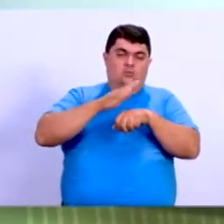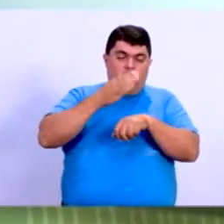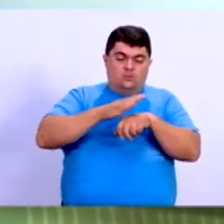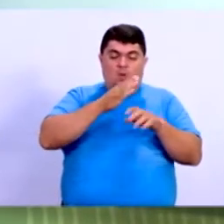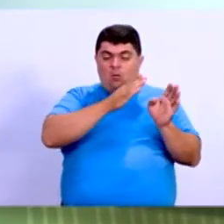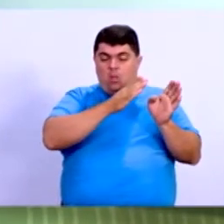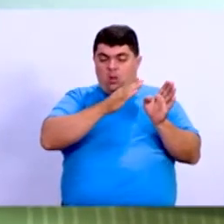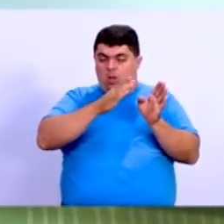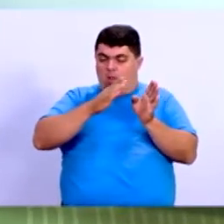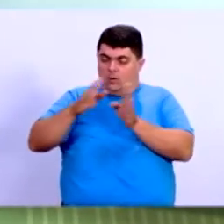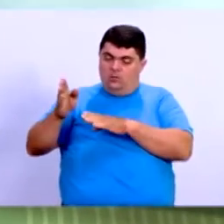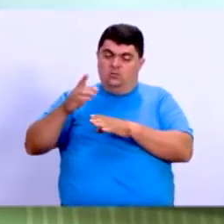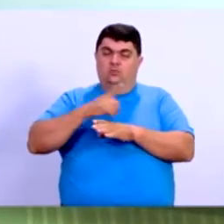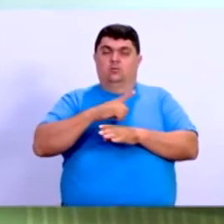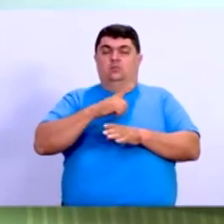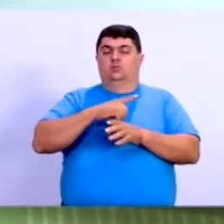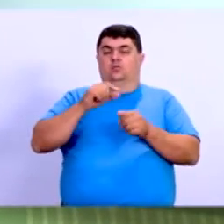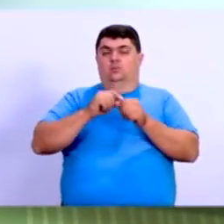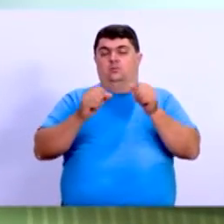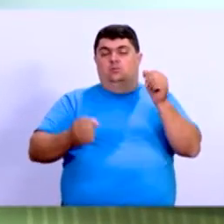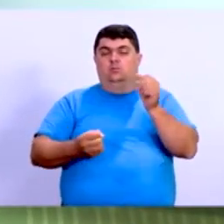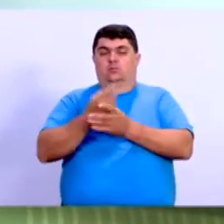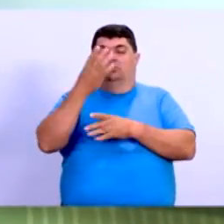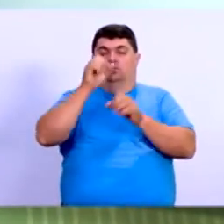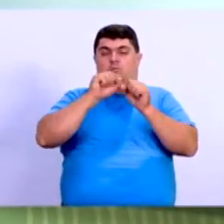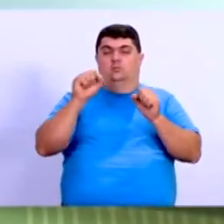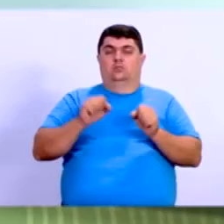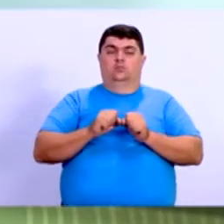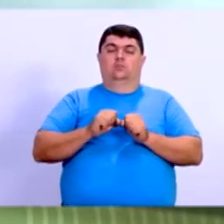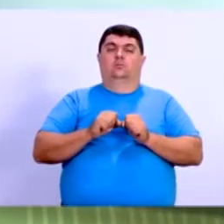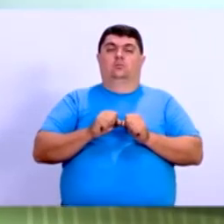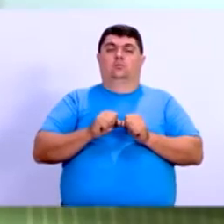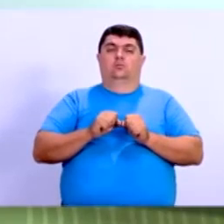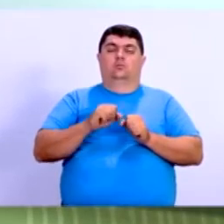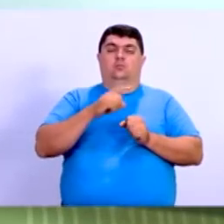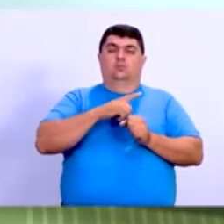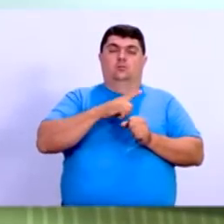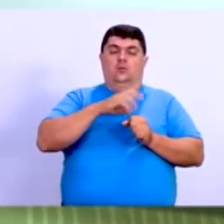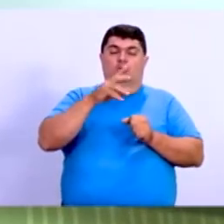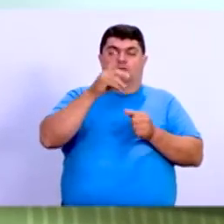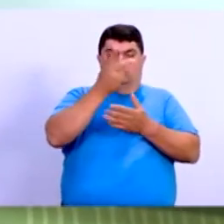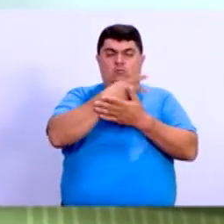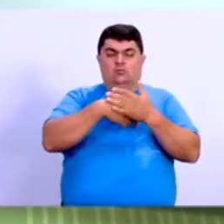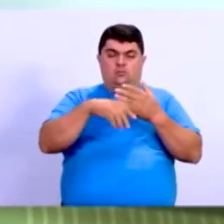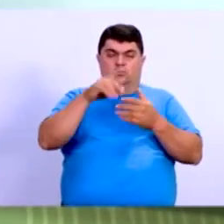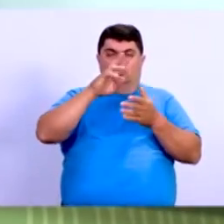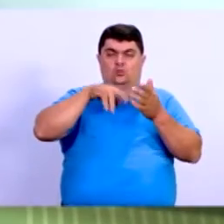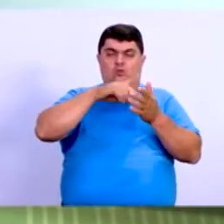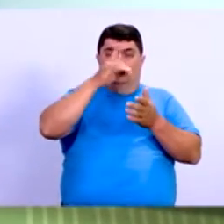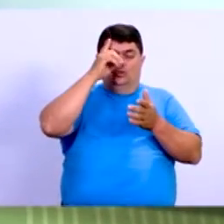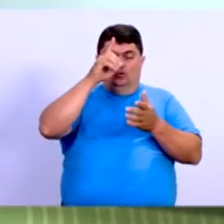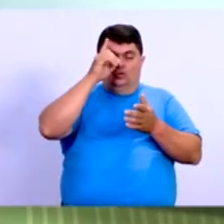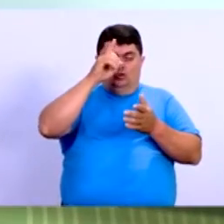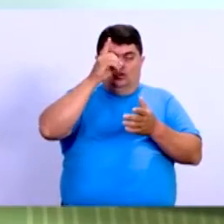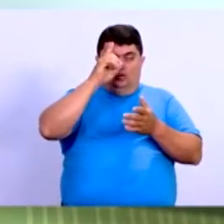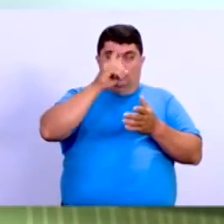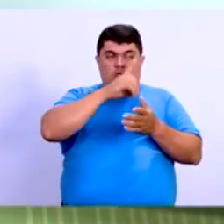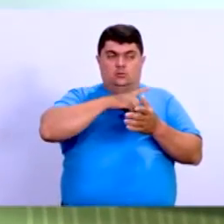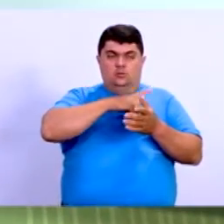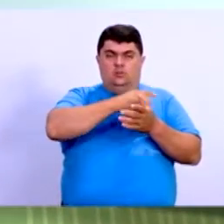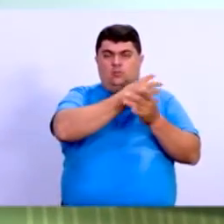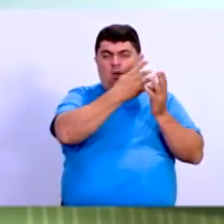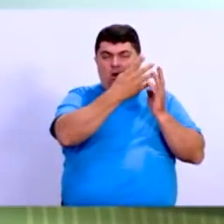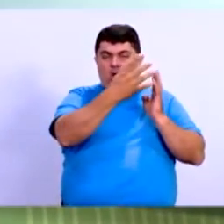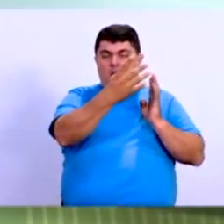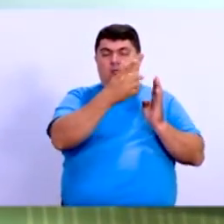ser feitas dentro do sistema, certo? Então, você tem lá um diagrama que generaliza tudo. O diagrama de caso de